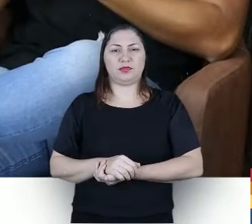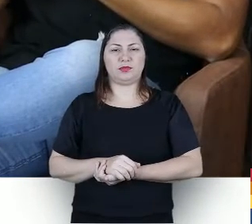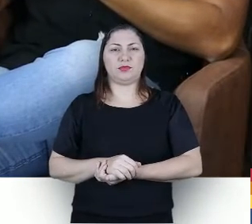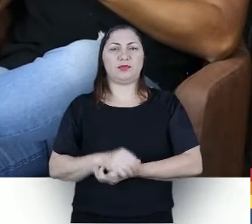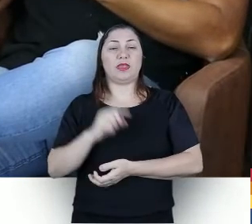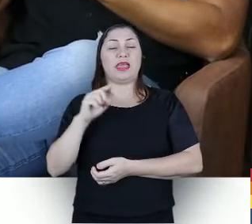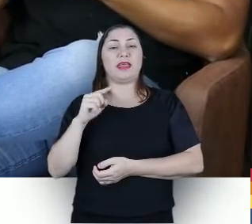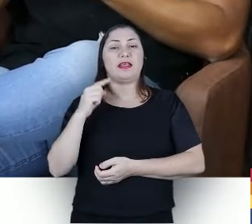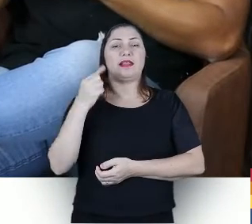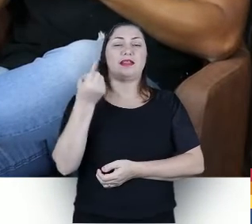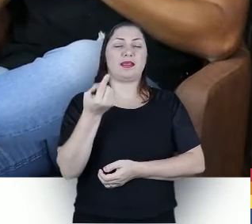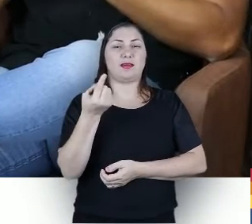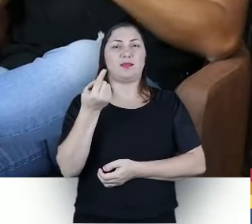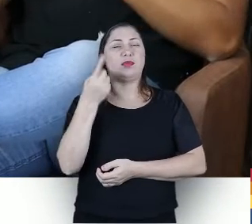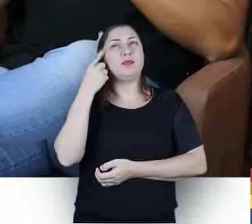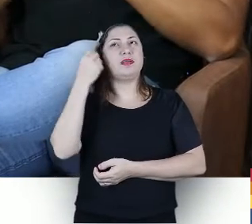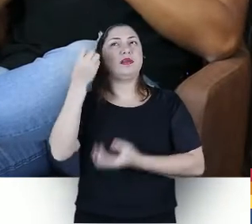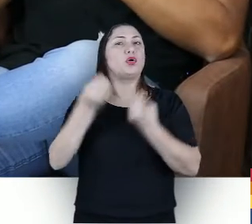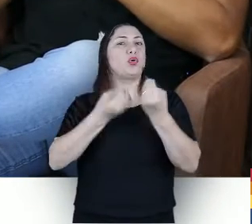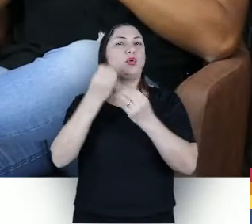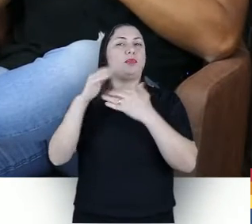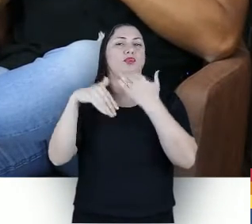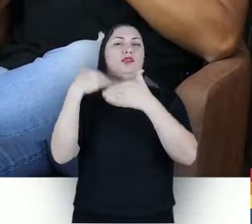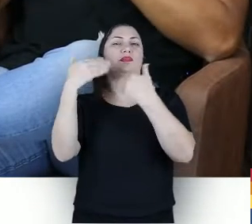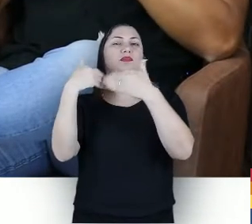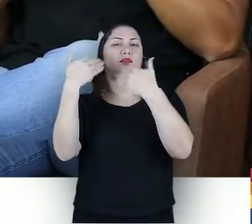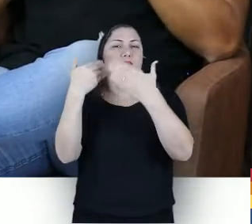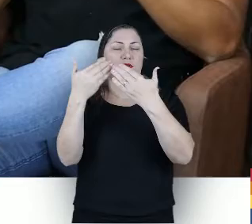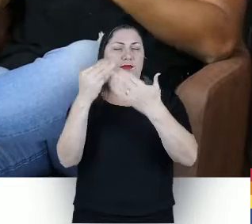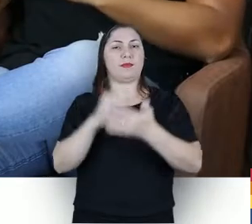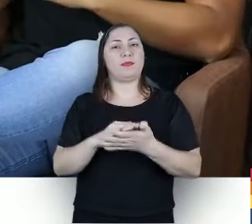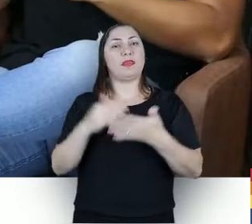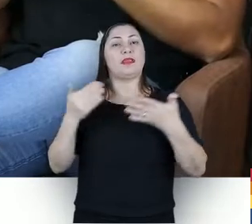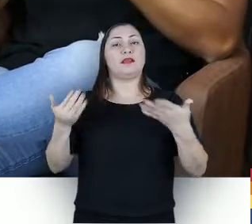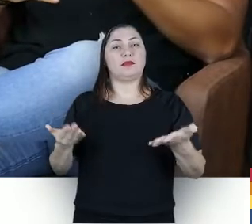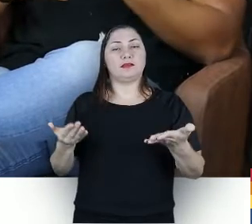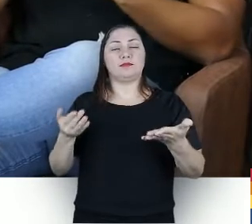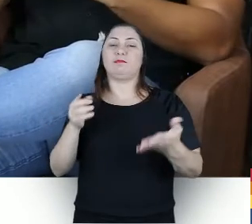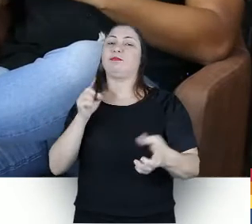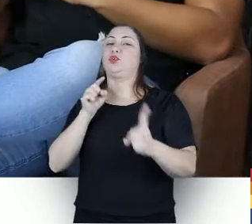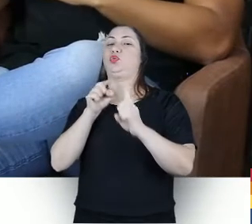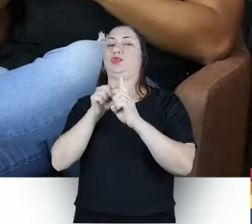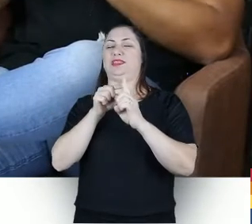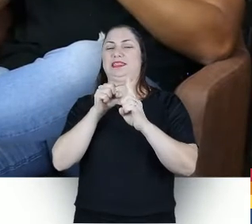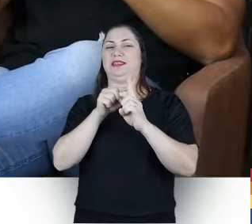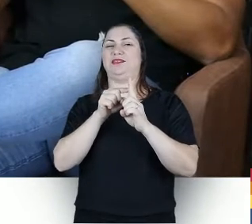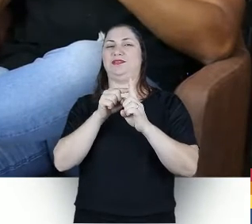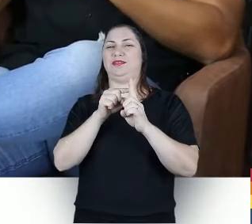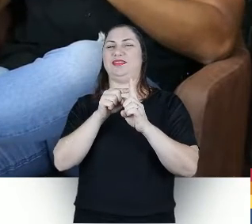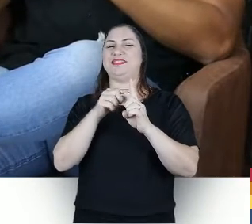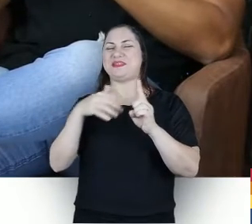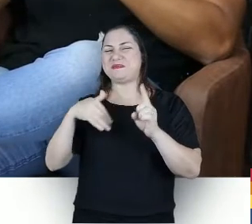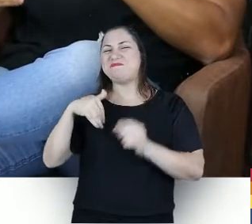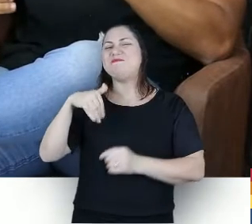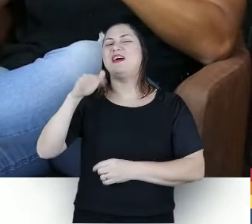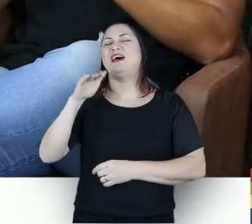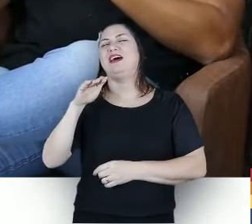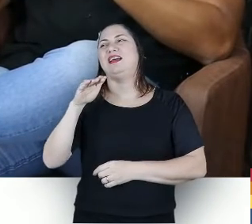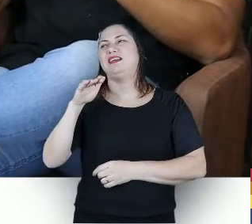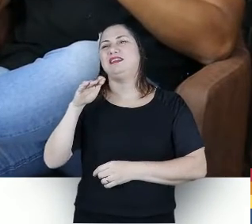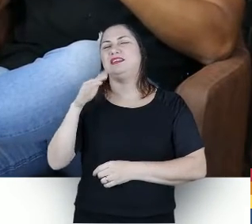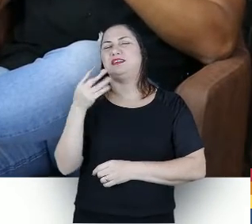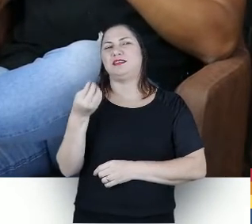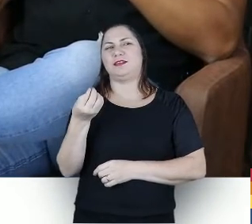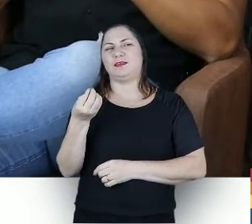possibilidades, quais são as sugestões metodológicas, né? Então, eu tenho essa sensibilidade de perceber aí qual habilidade se aproxima mais